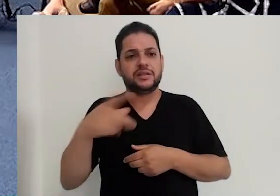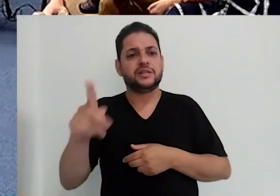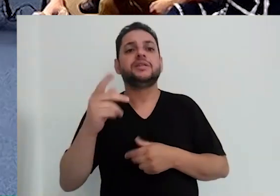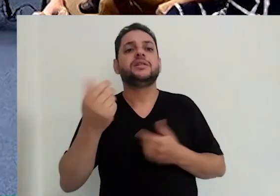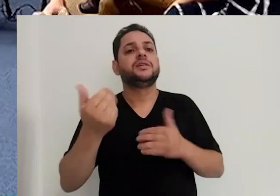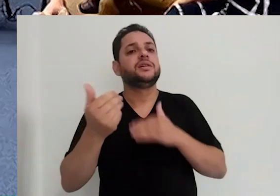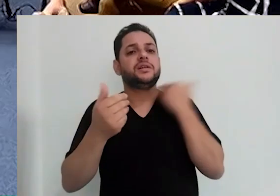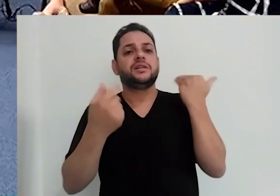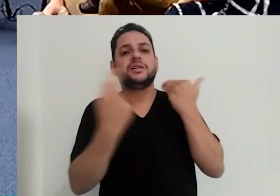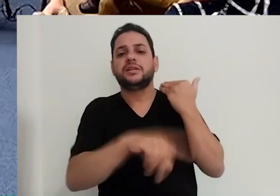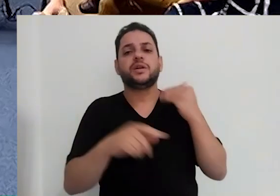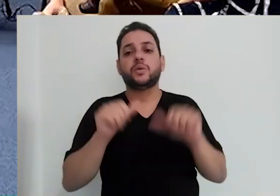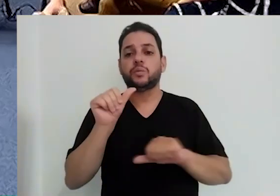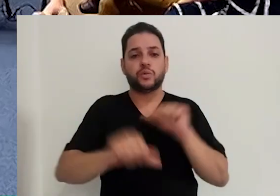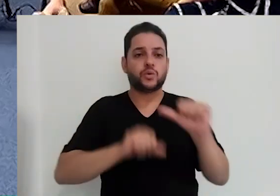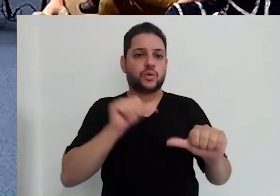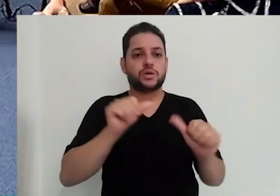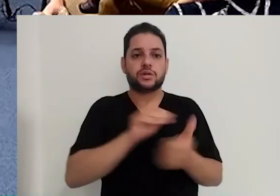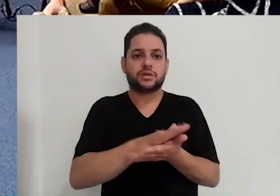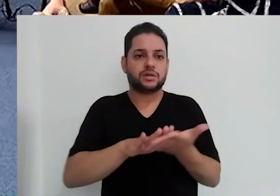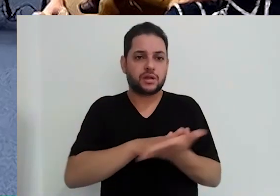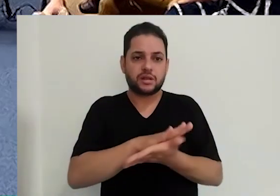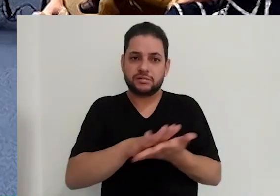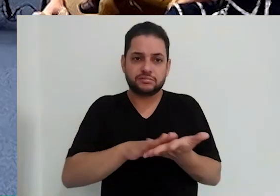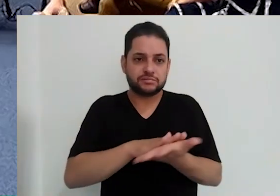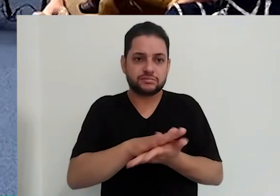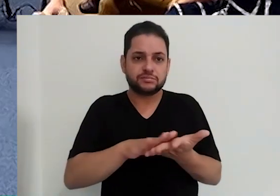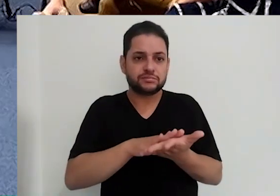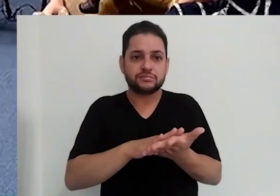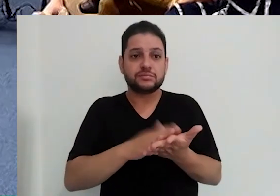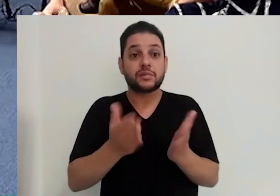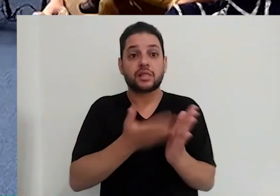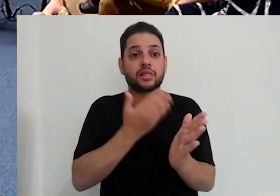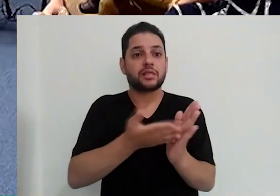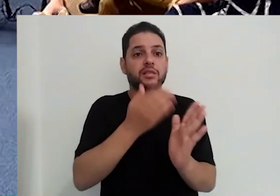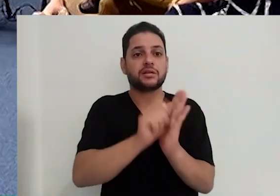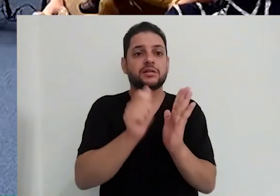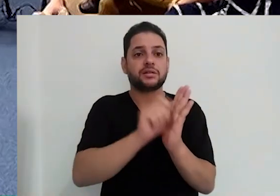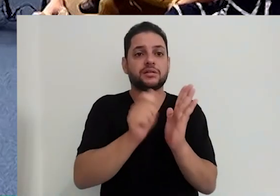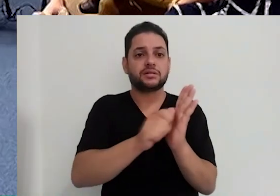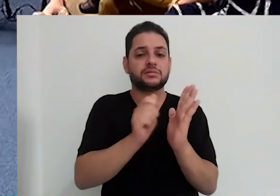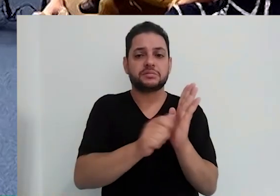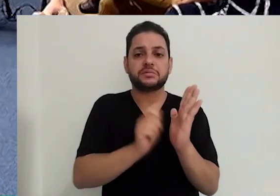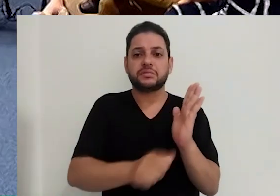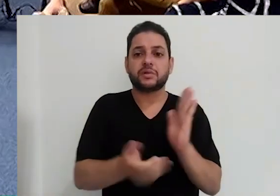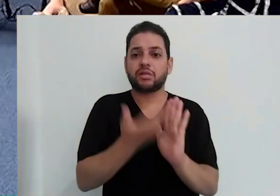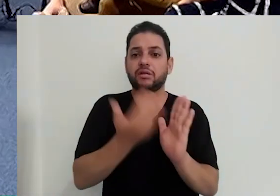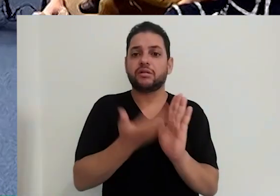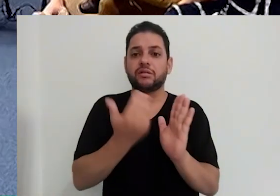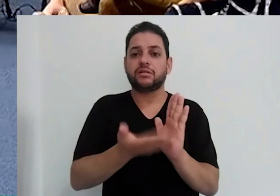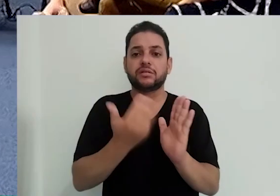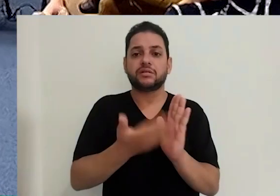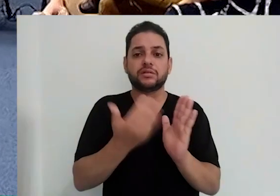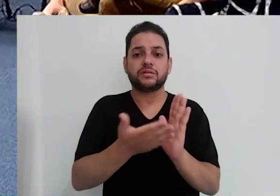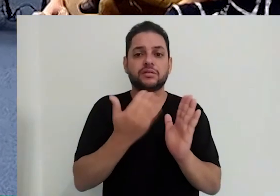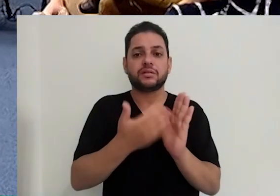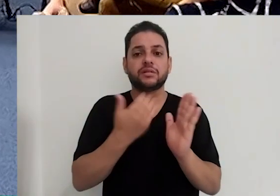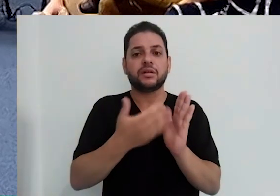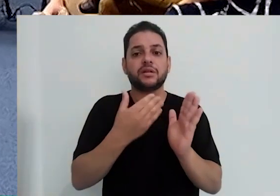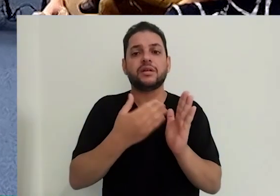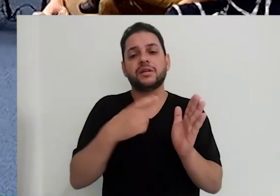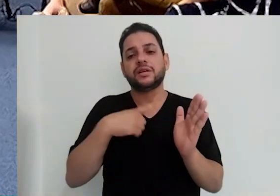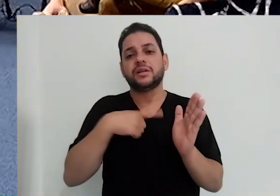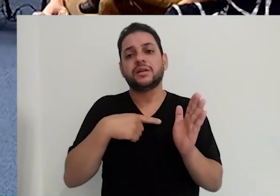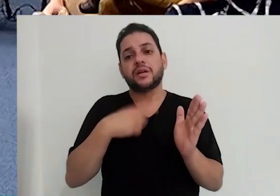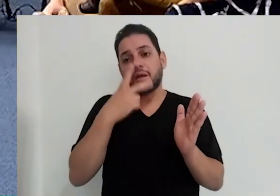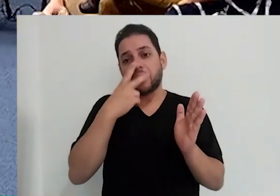ele não mudou ele não é uma pessoa que refletiu ele escreveu um livro inteiro desse tamanho assim eh chamado meia culpa na qual ele